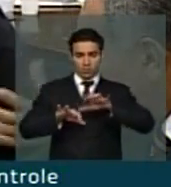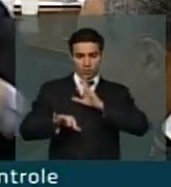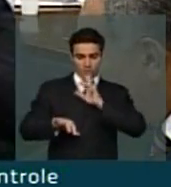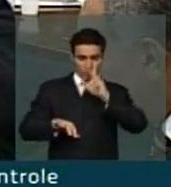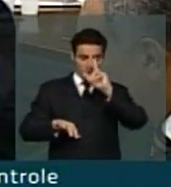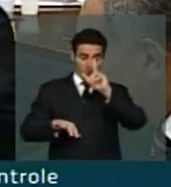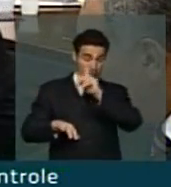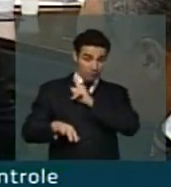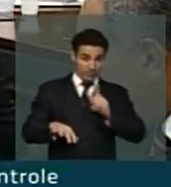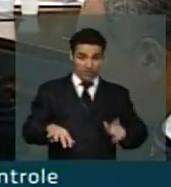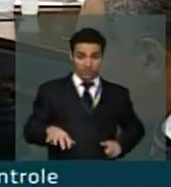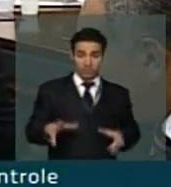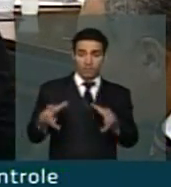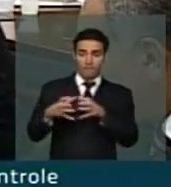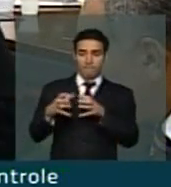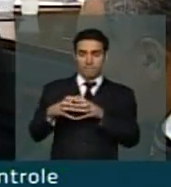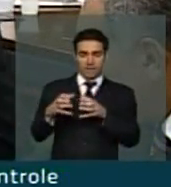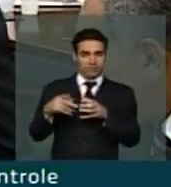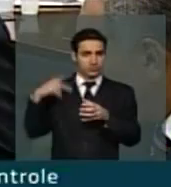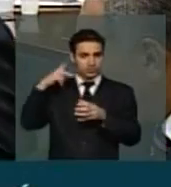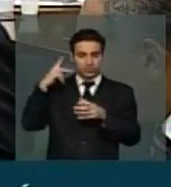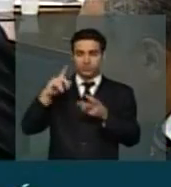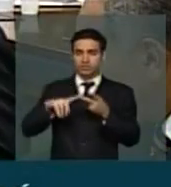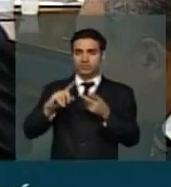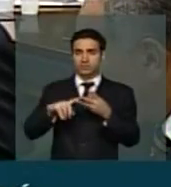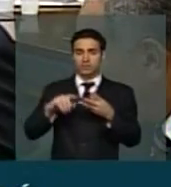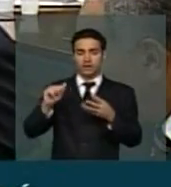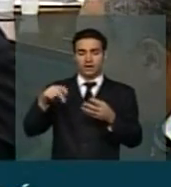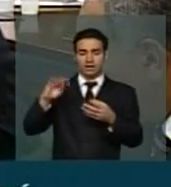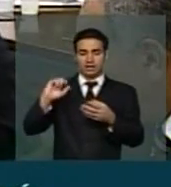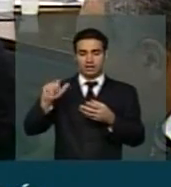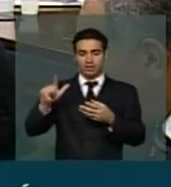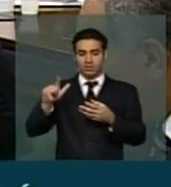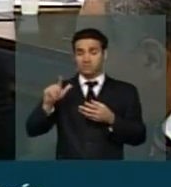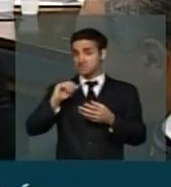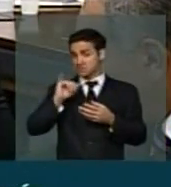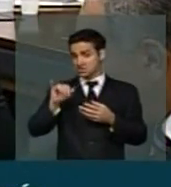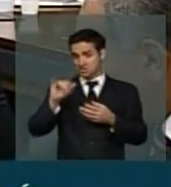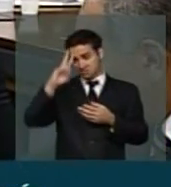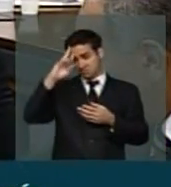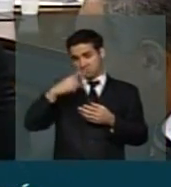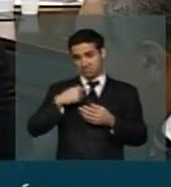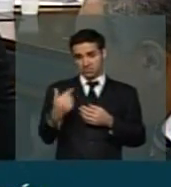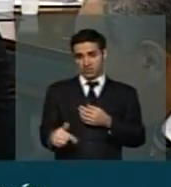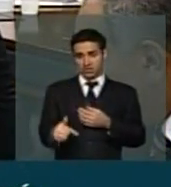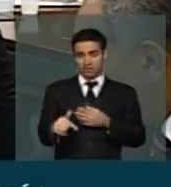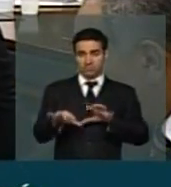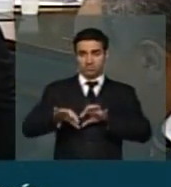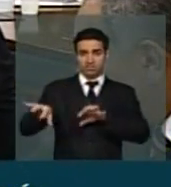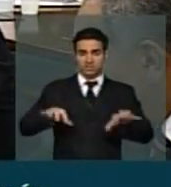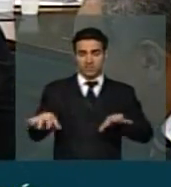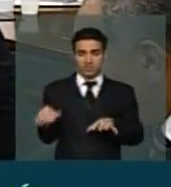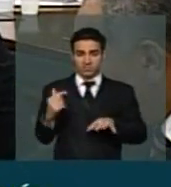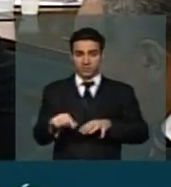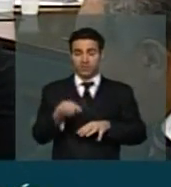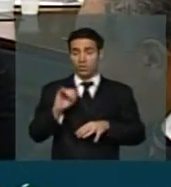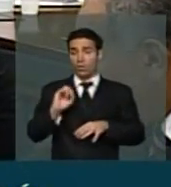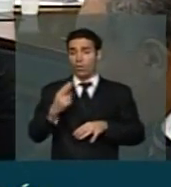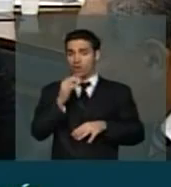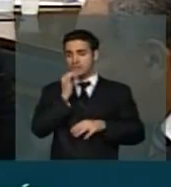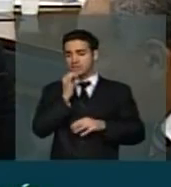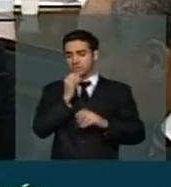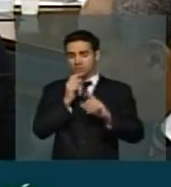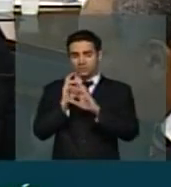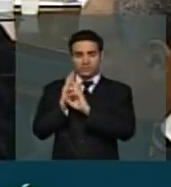do governo, e Anatel e operadoras, ou se não há efetivamente, com o passar dos anos, uma relação